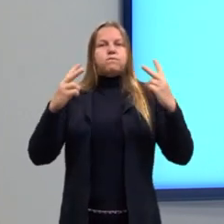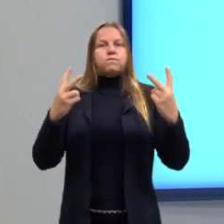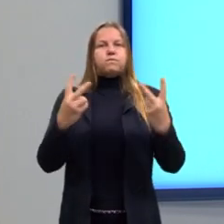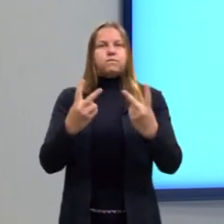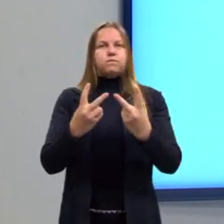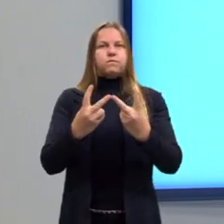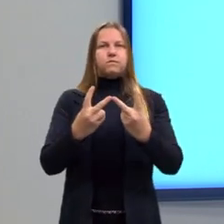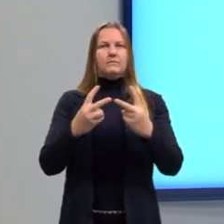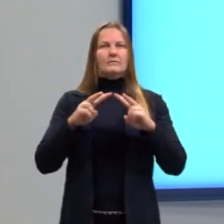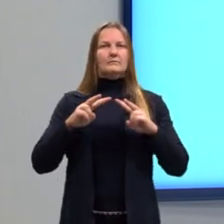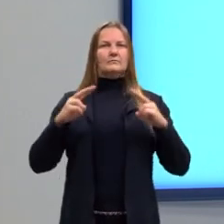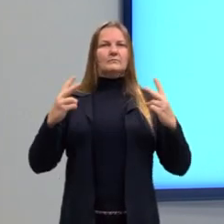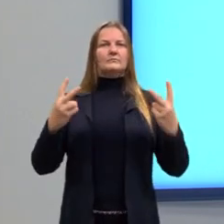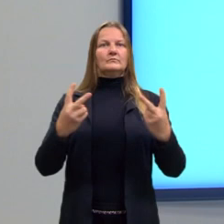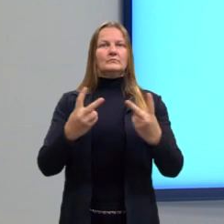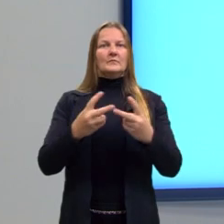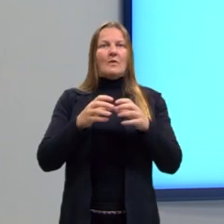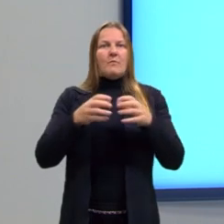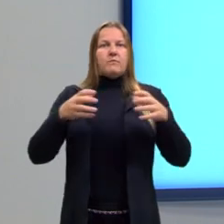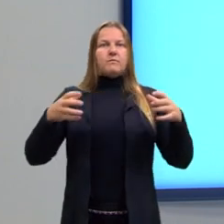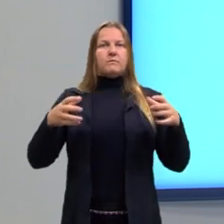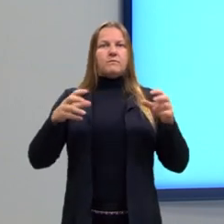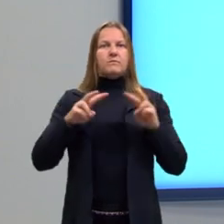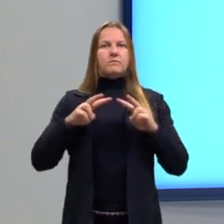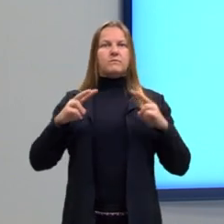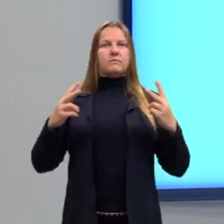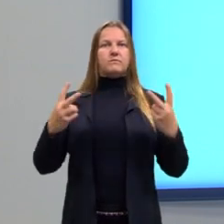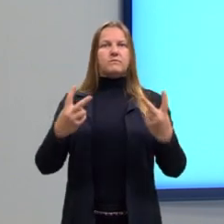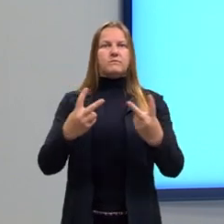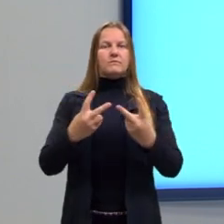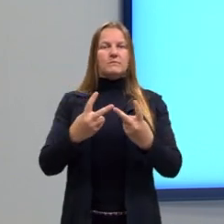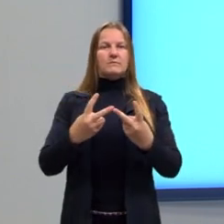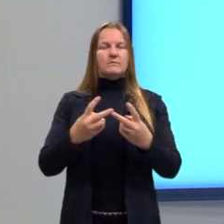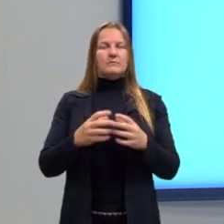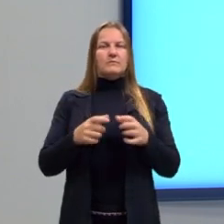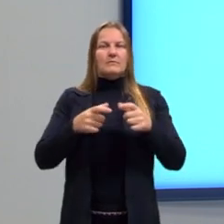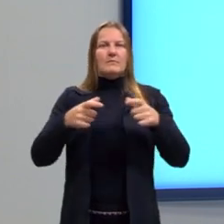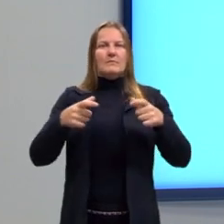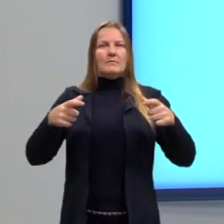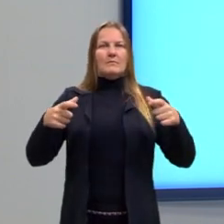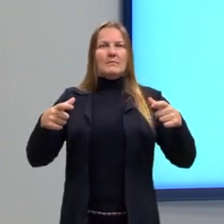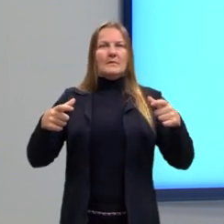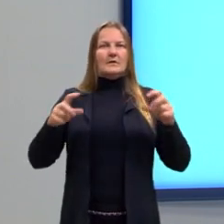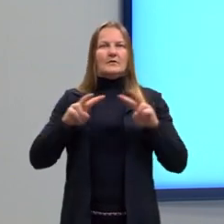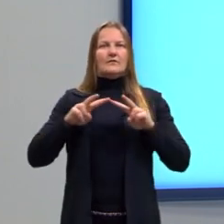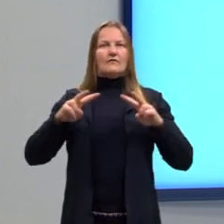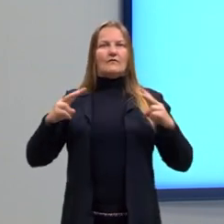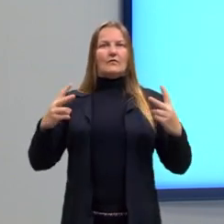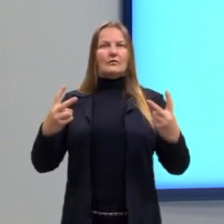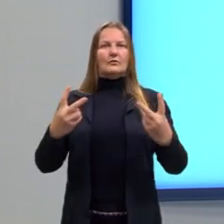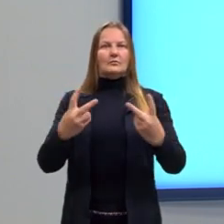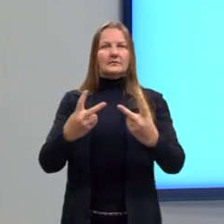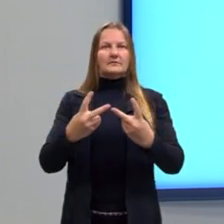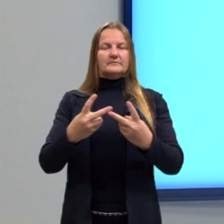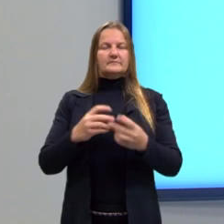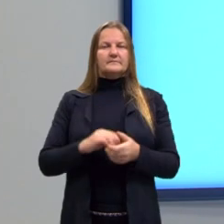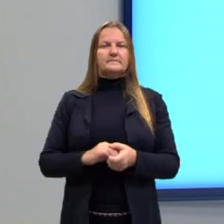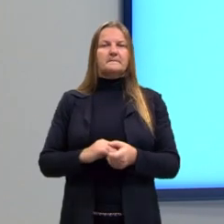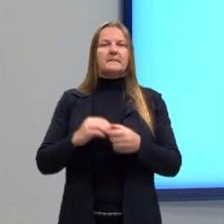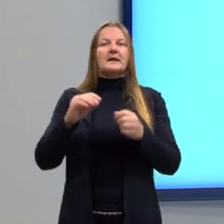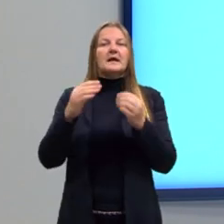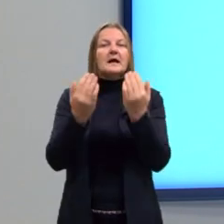volume e consequentemente eu vou deslocar o meu equilíbrio no sentido de maior volume então é importante